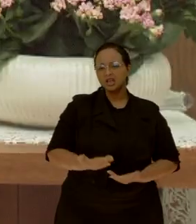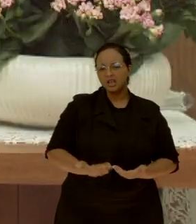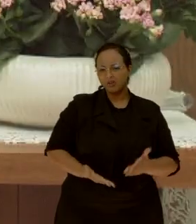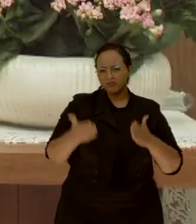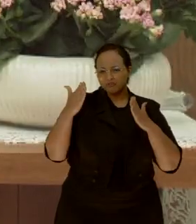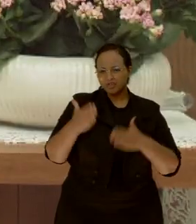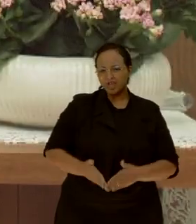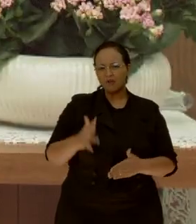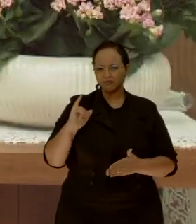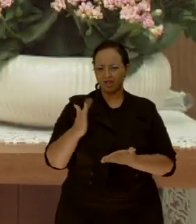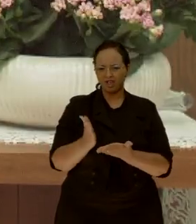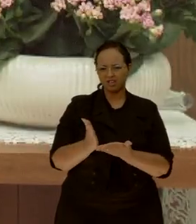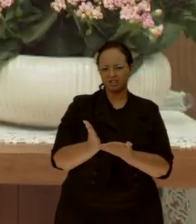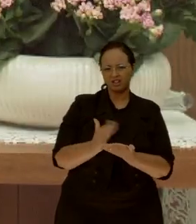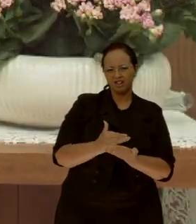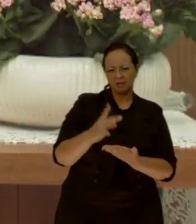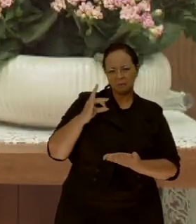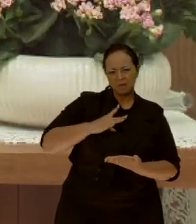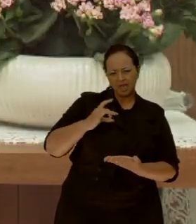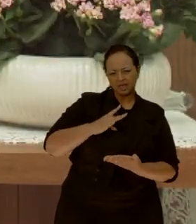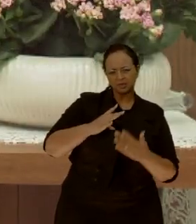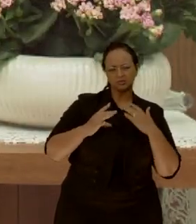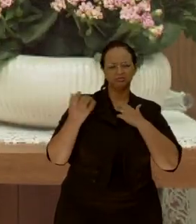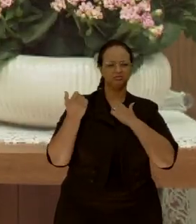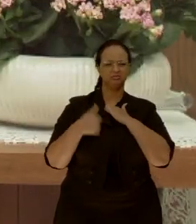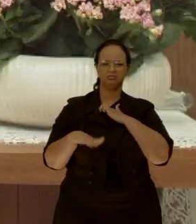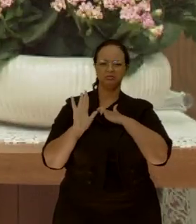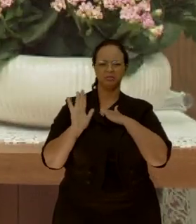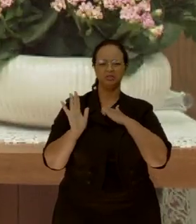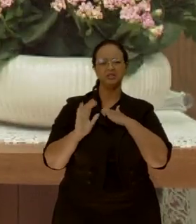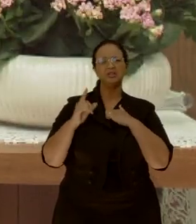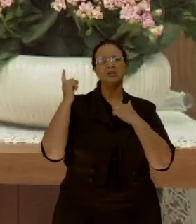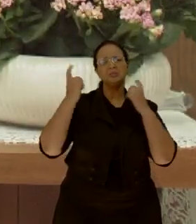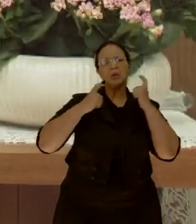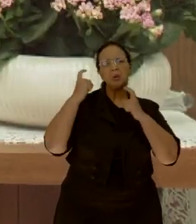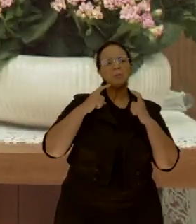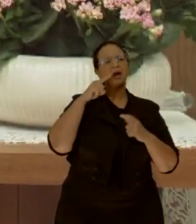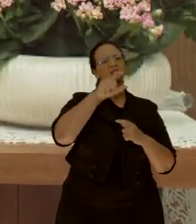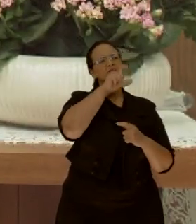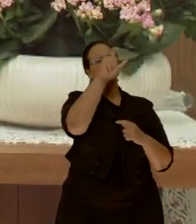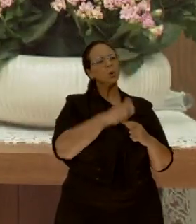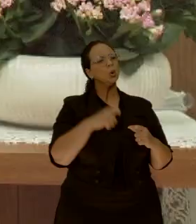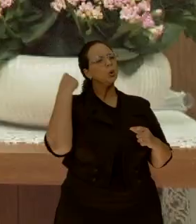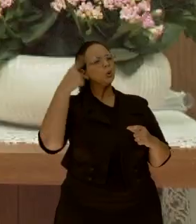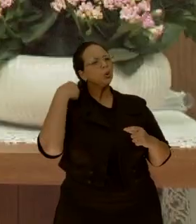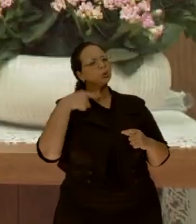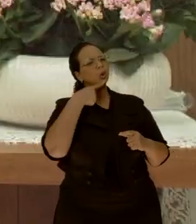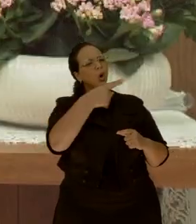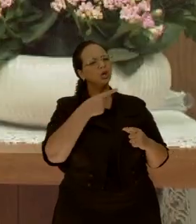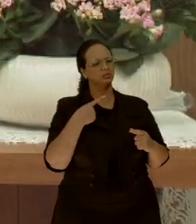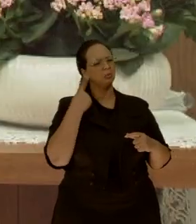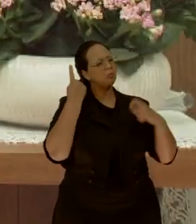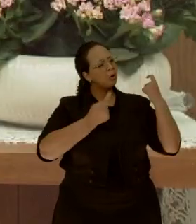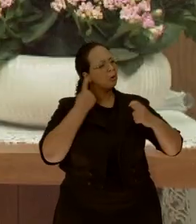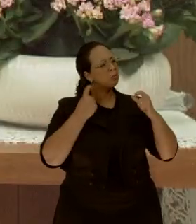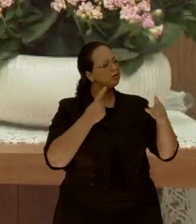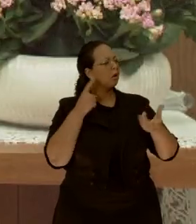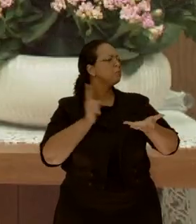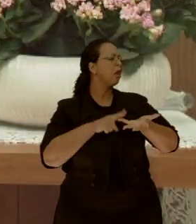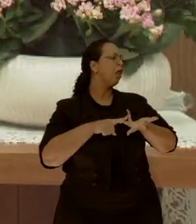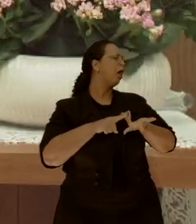isso. Aí, esses dias atrás, saiu uma correspondência, as pessoas preocupadas, um doido aí botou lá. Eu sei lá o que é que ele botou. Porque